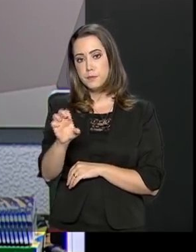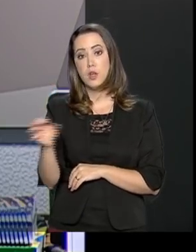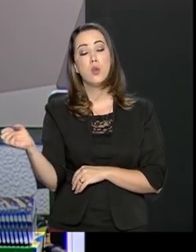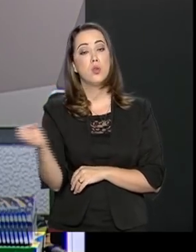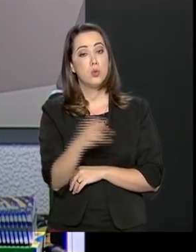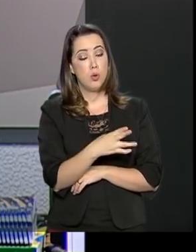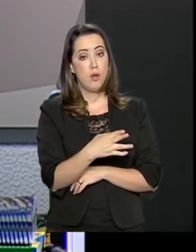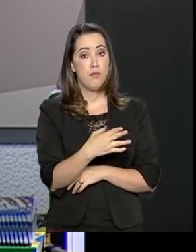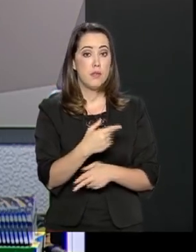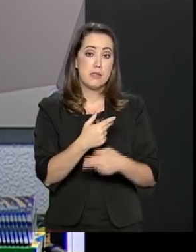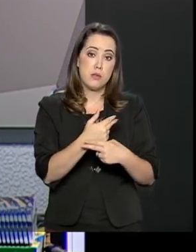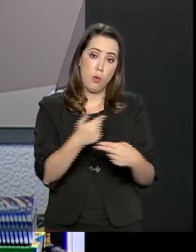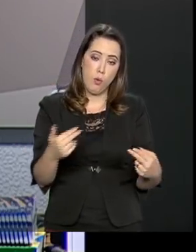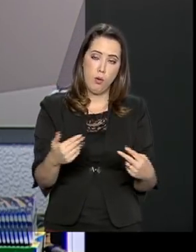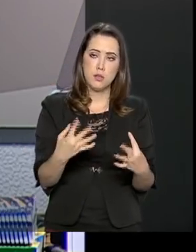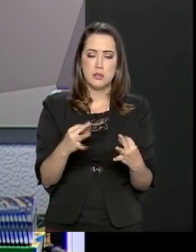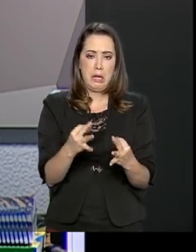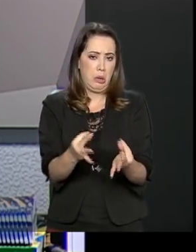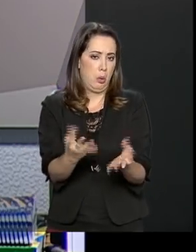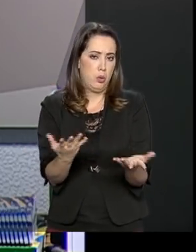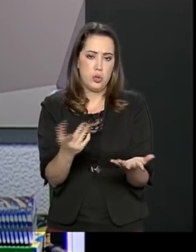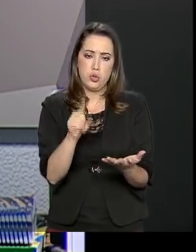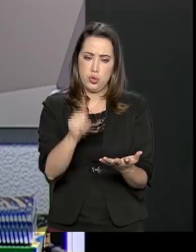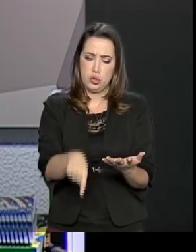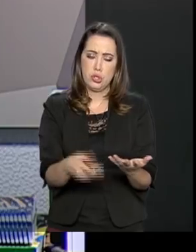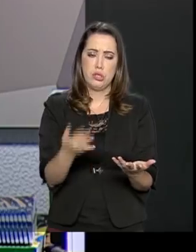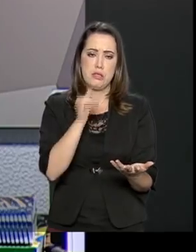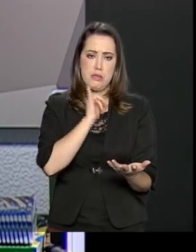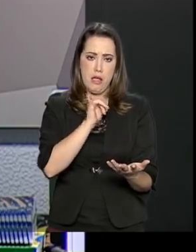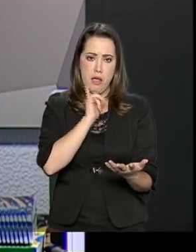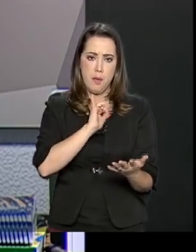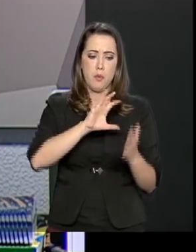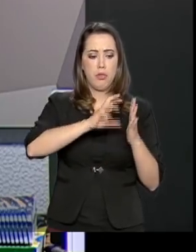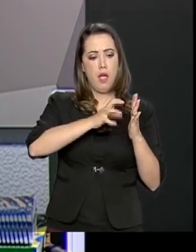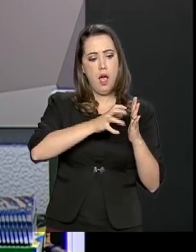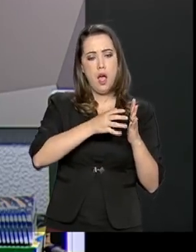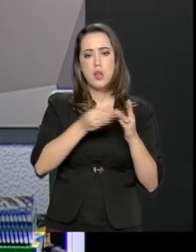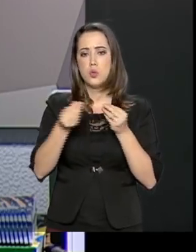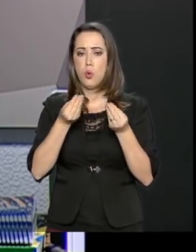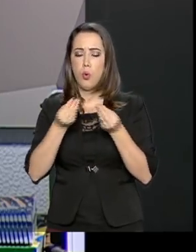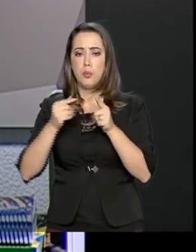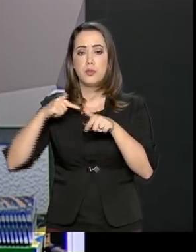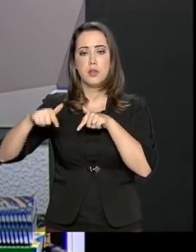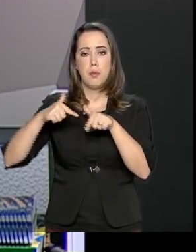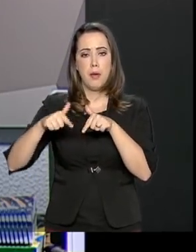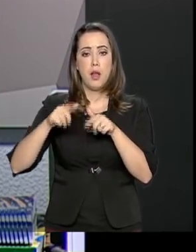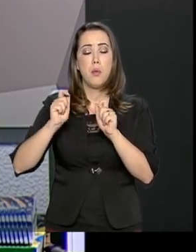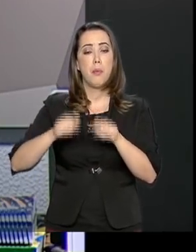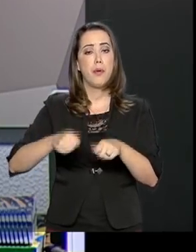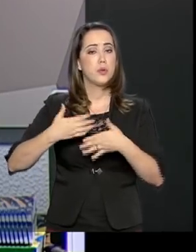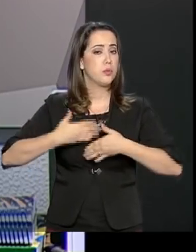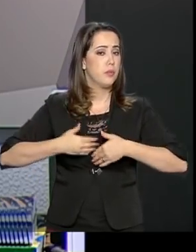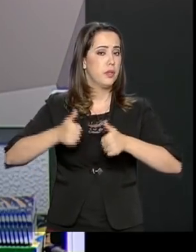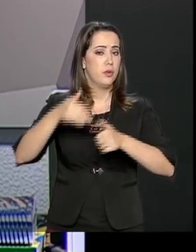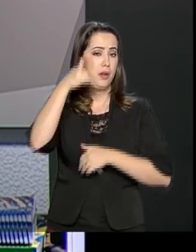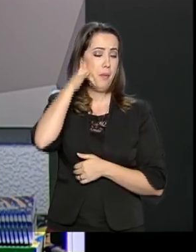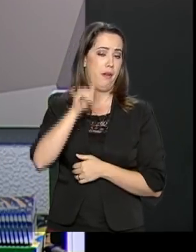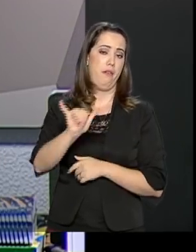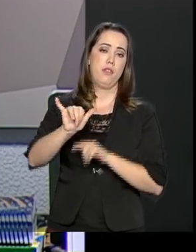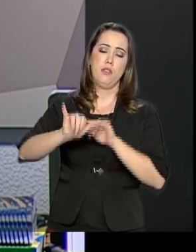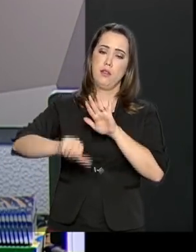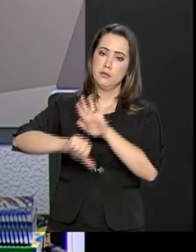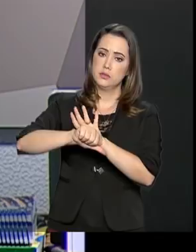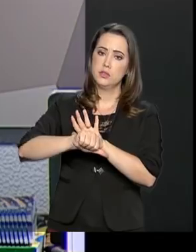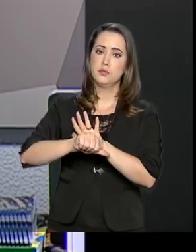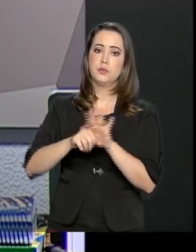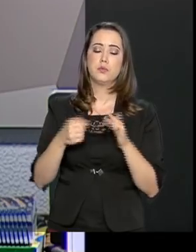eficaz, seja na área de dados, seja na área de métodos, e, por outro lado, o enfrentamento de pontos de